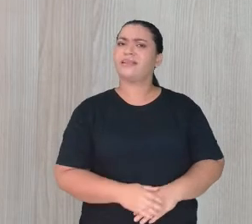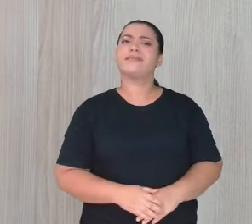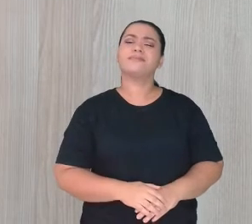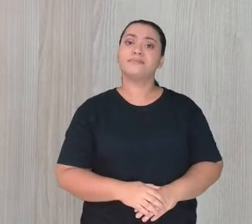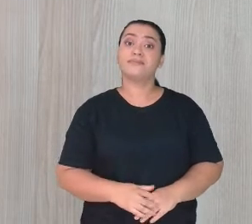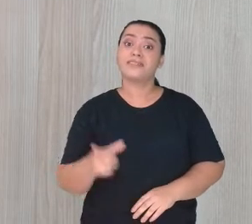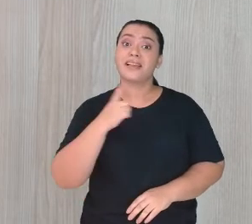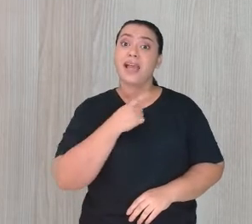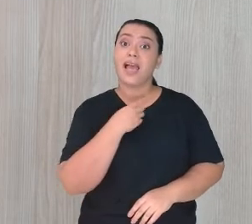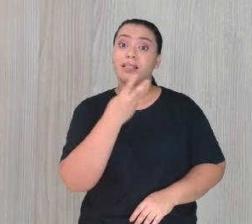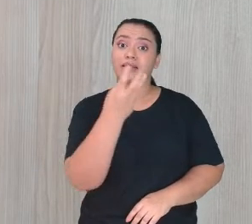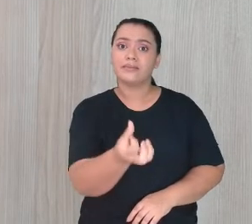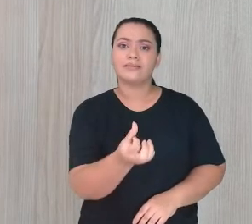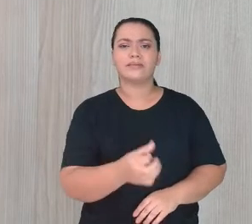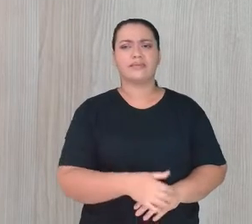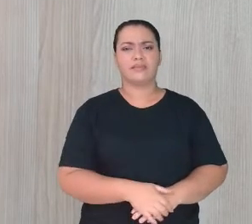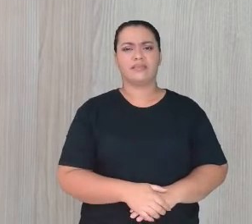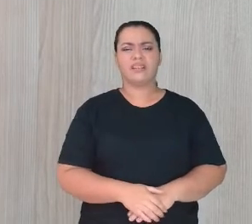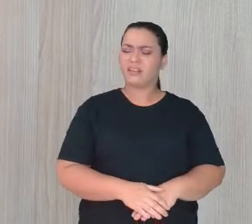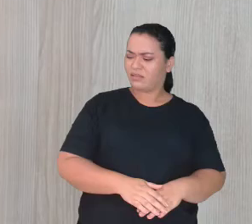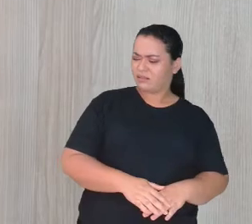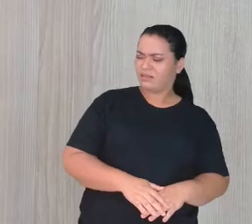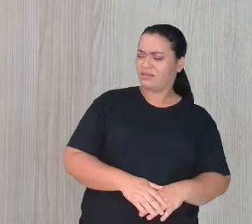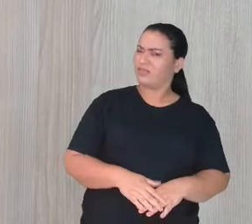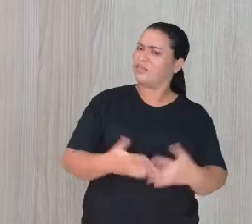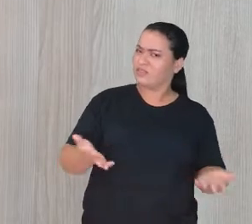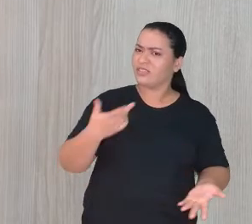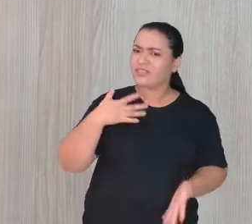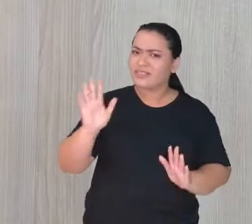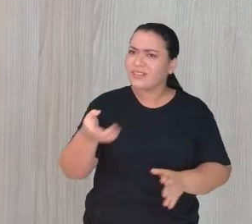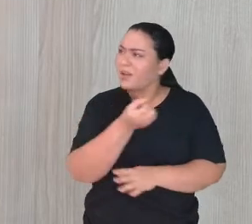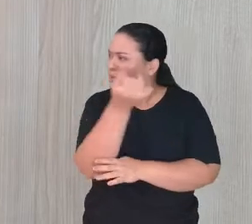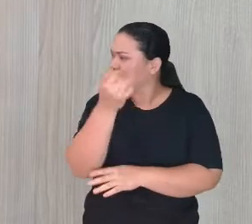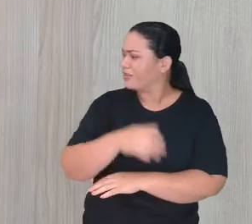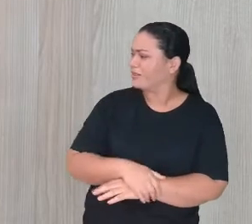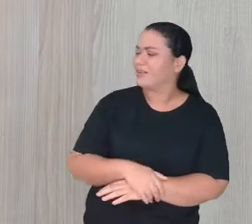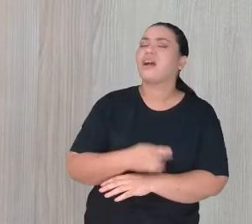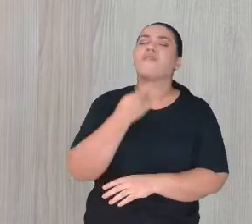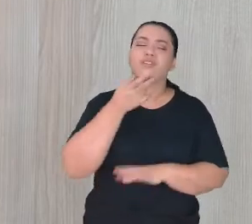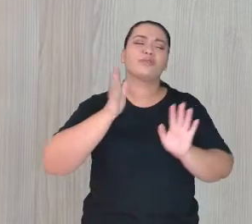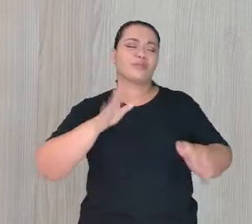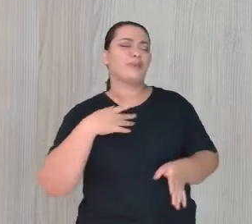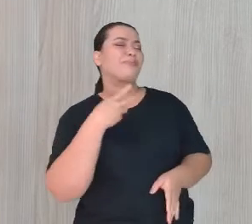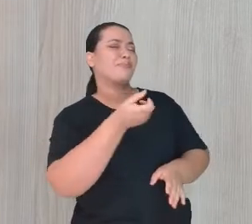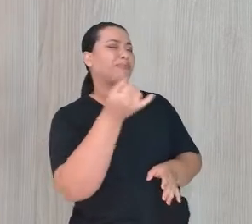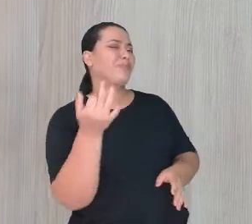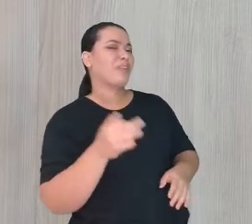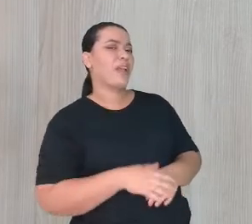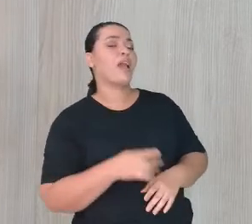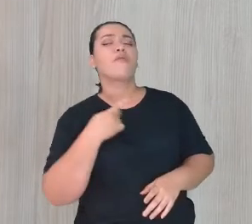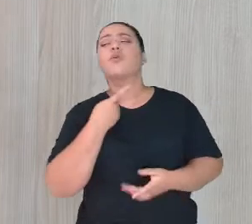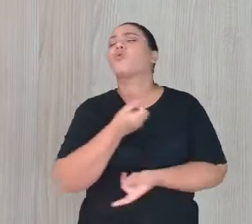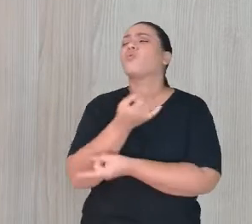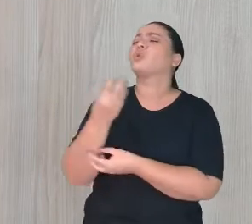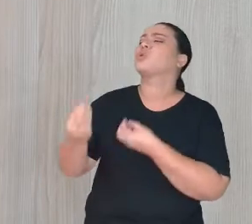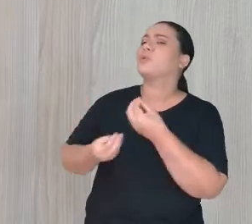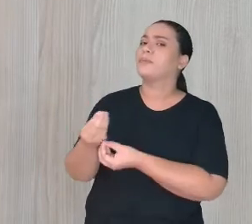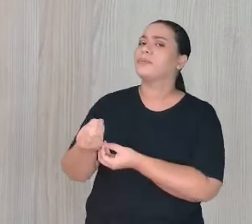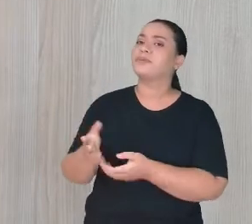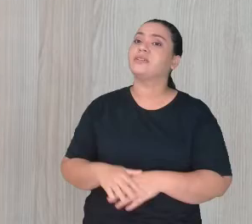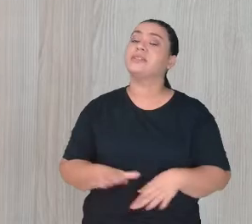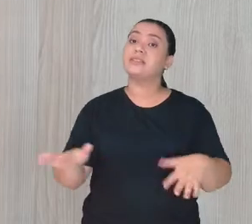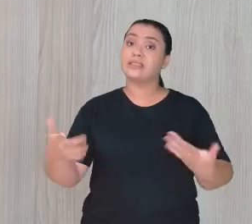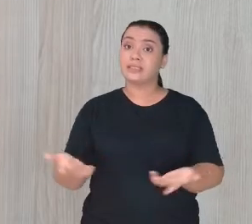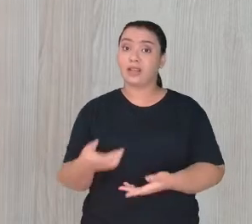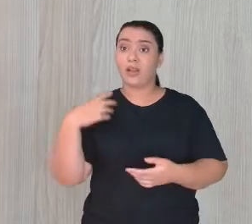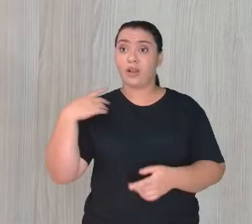Tem 36." Eu disse: "Eita, poxa, Charles, já contasse?" Ele disse: "Já contei, pô." "Tu contasse como?" Aí ele